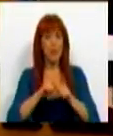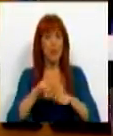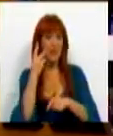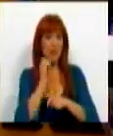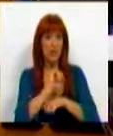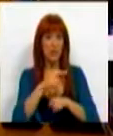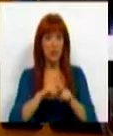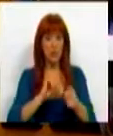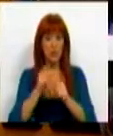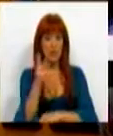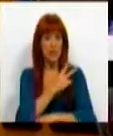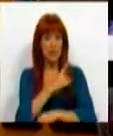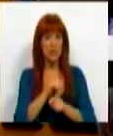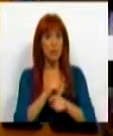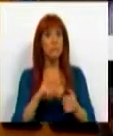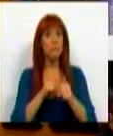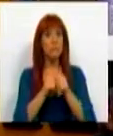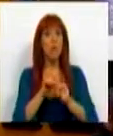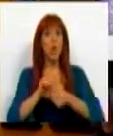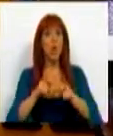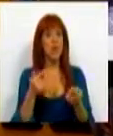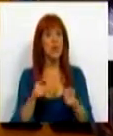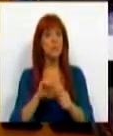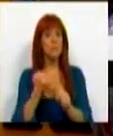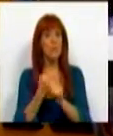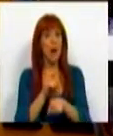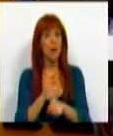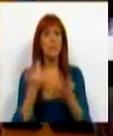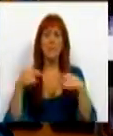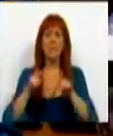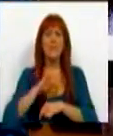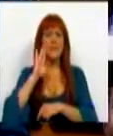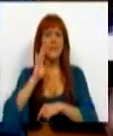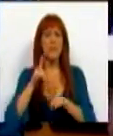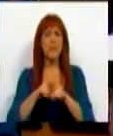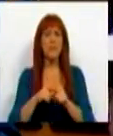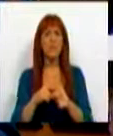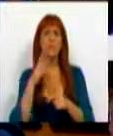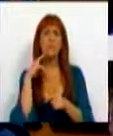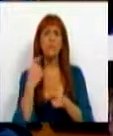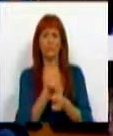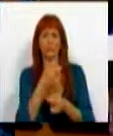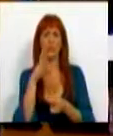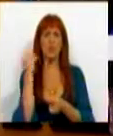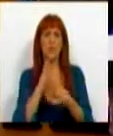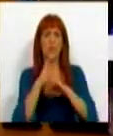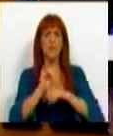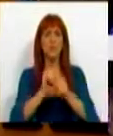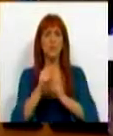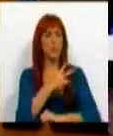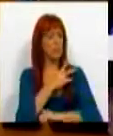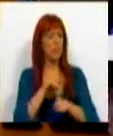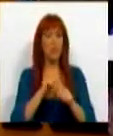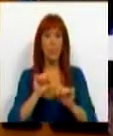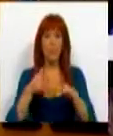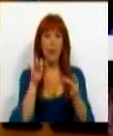suas vidas e que o desporto universitário cumpre exatamente esse papel. Mas também sabemos que inúmeros jovens têm, através do desporto universitário,